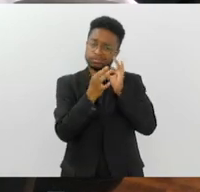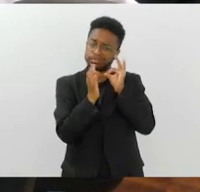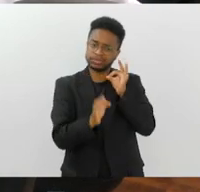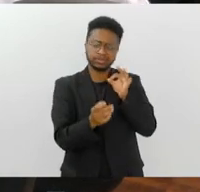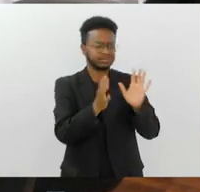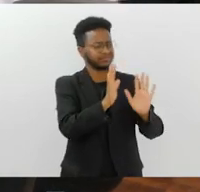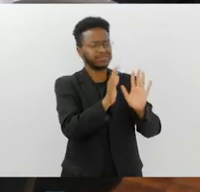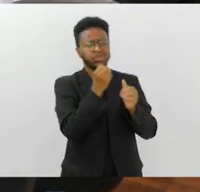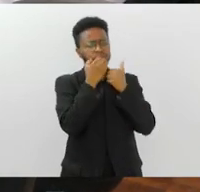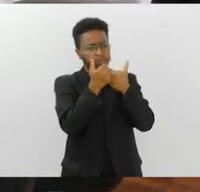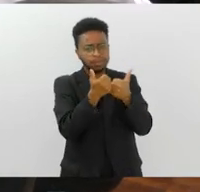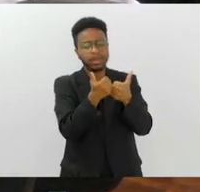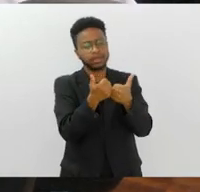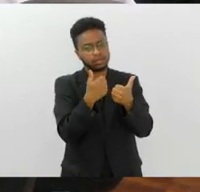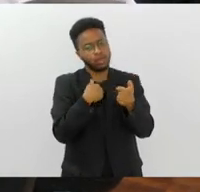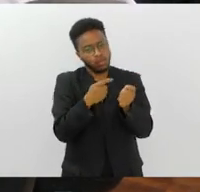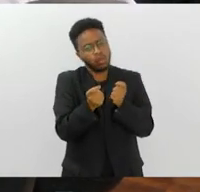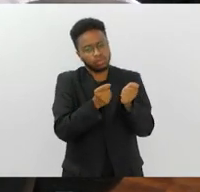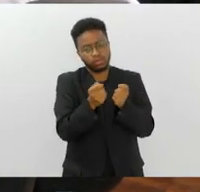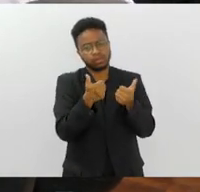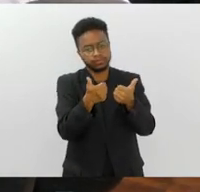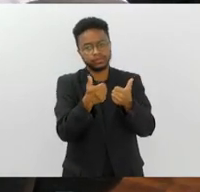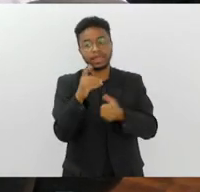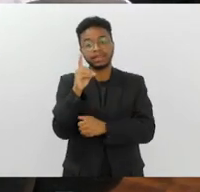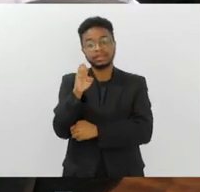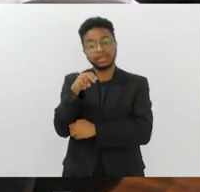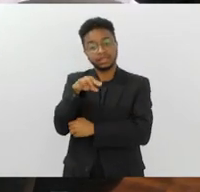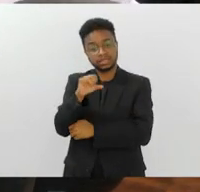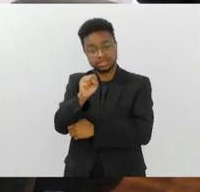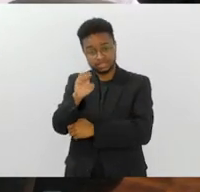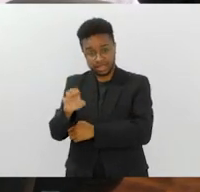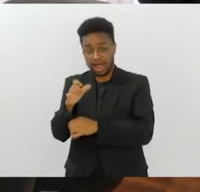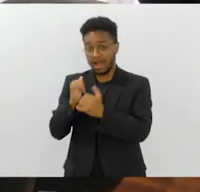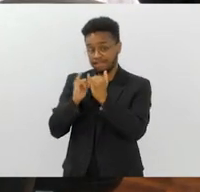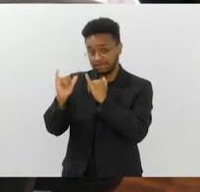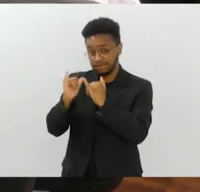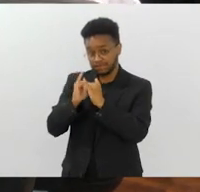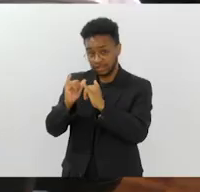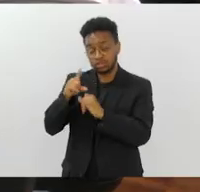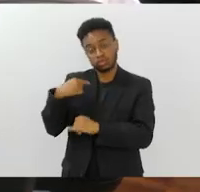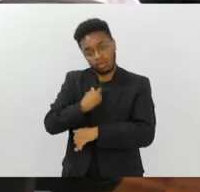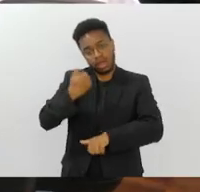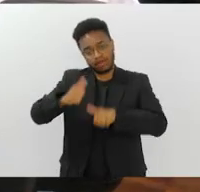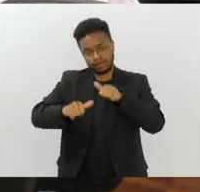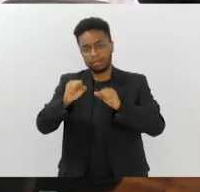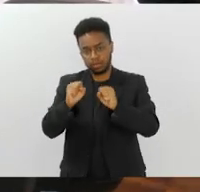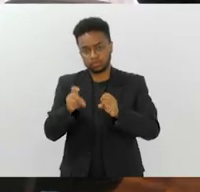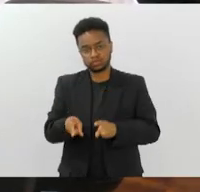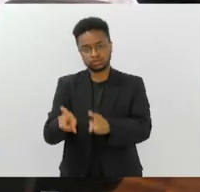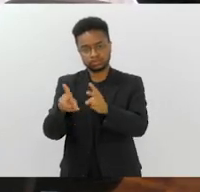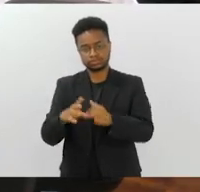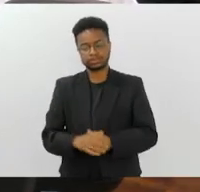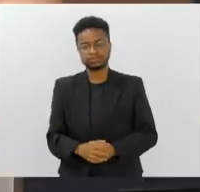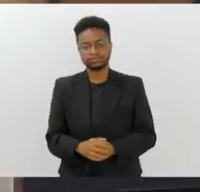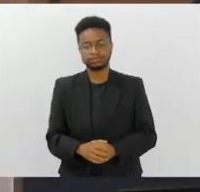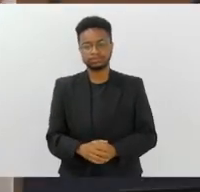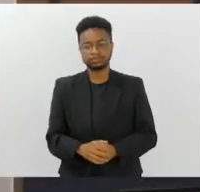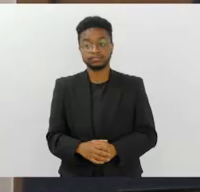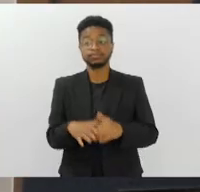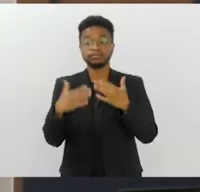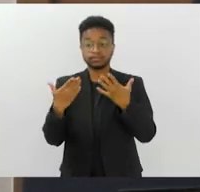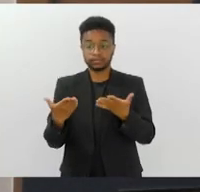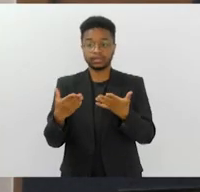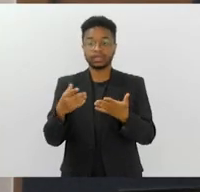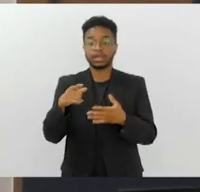tempo não tudo bem Eu Controlo a Denise informa e a gente aqui avalia pode avançar tá então dentro